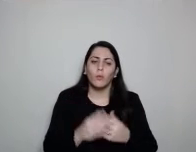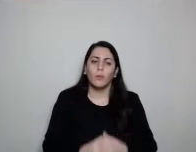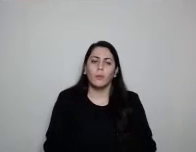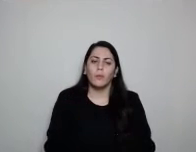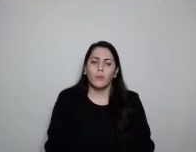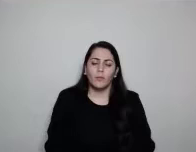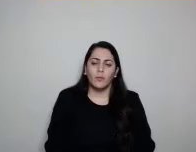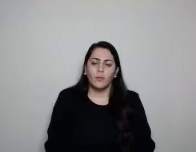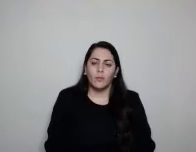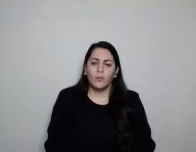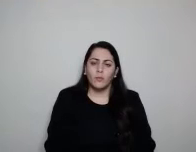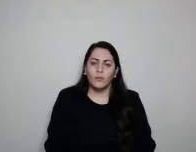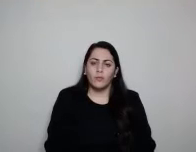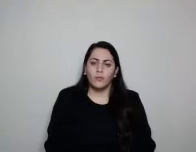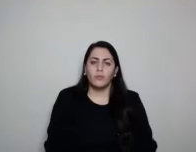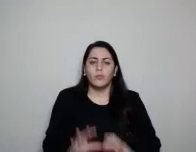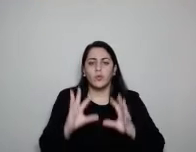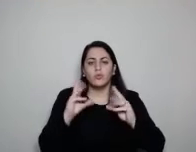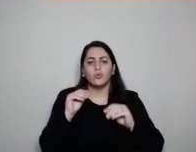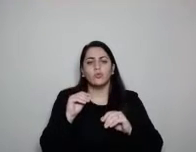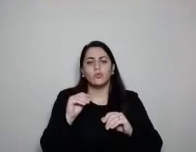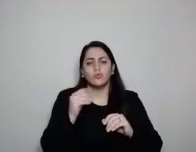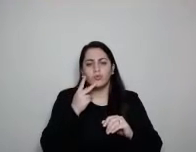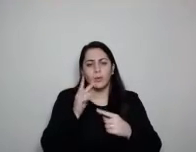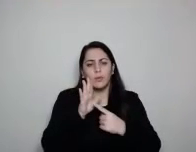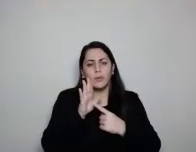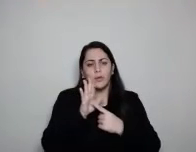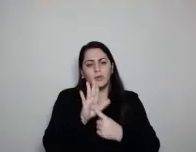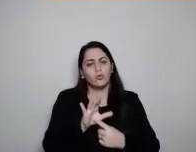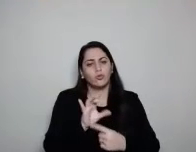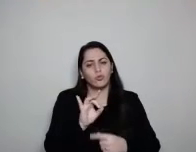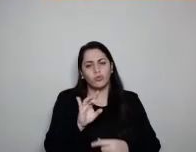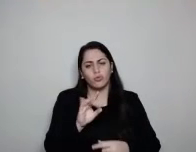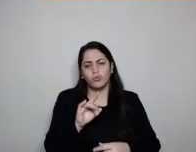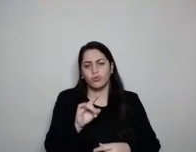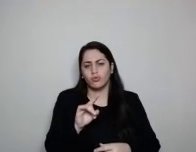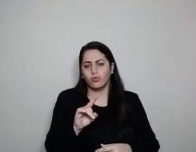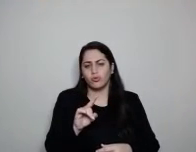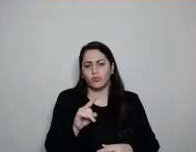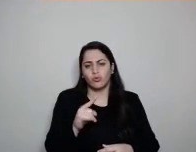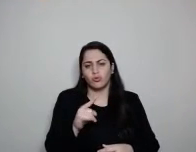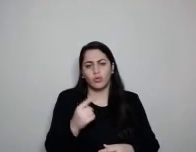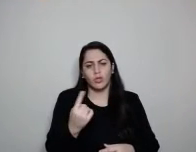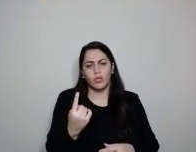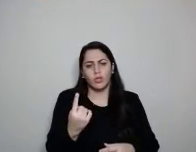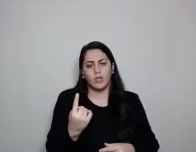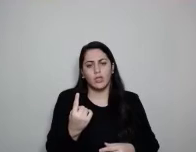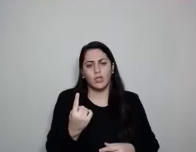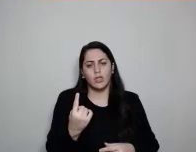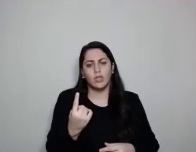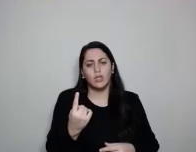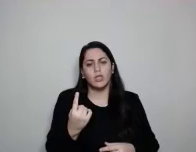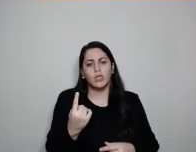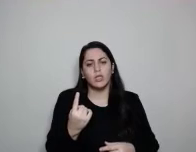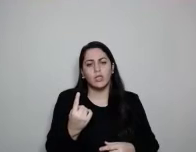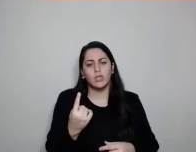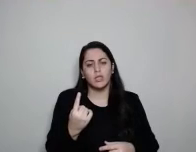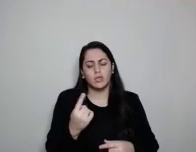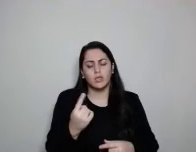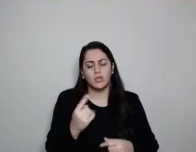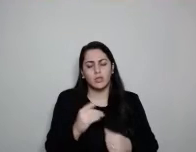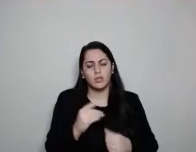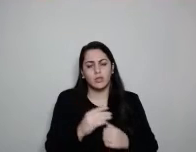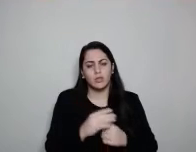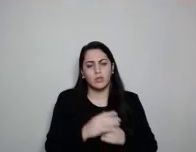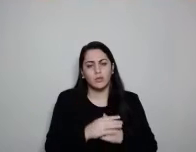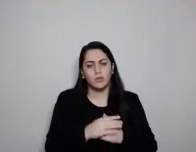Não, dos que o senhor chamou, só esse mesmo que só estava aqui. Agora tem outras pessoas, mas que o senhor não chamou ainda. Tá certo. Está na sequência. Está na